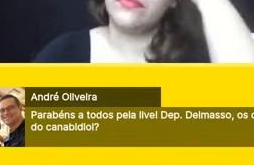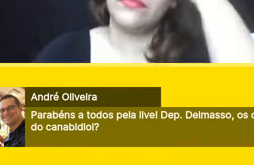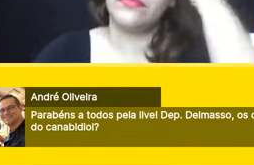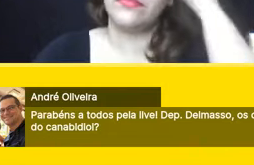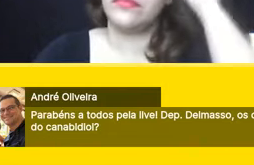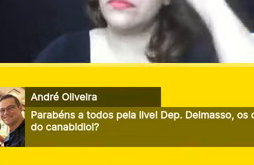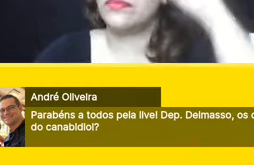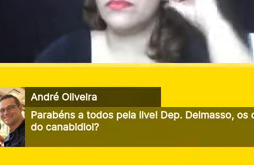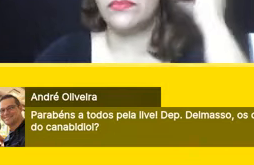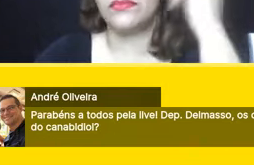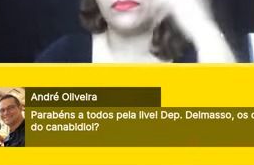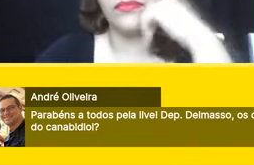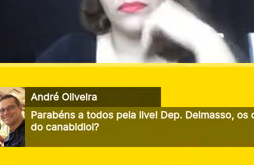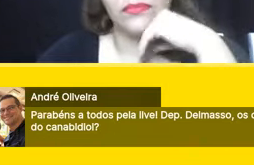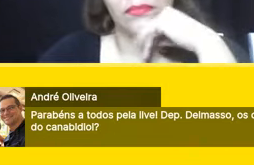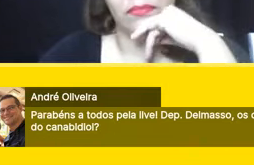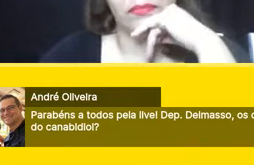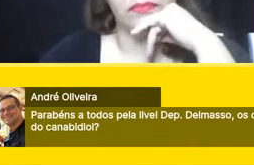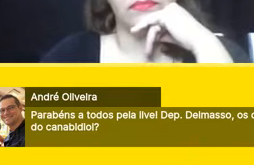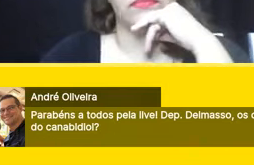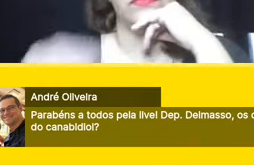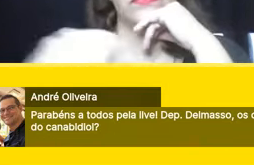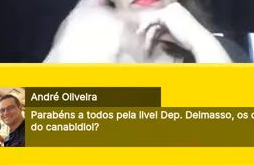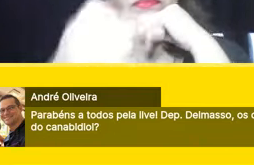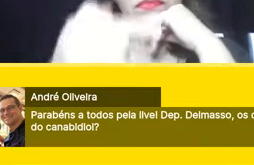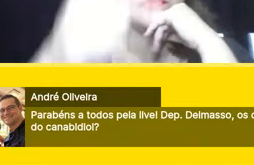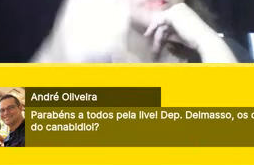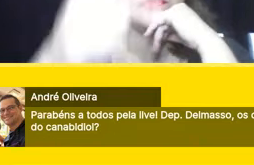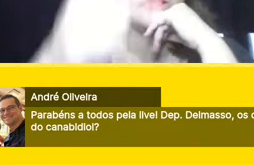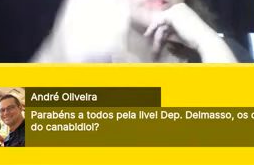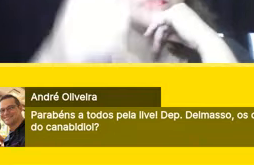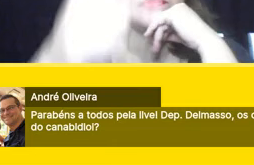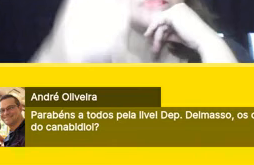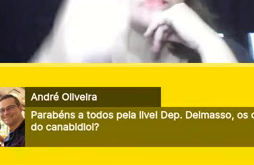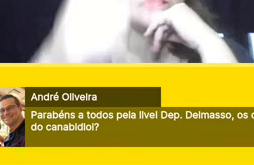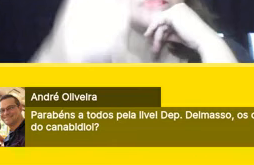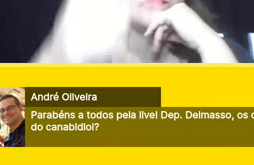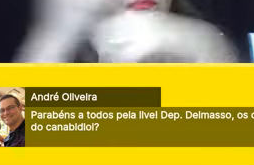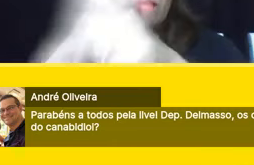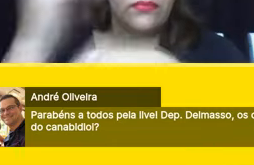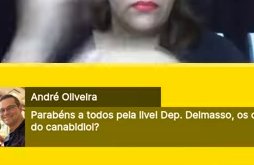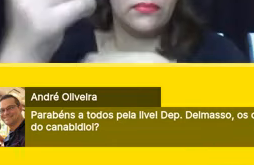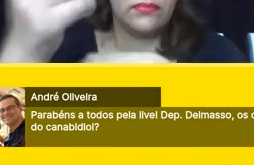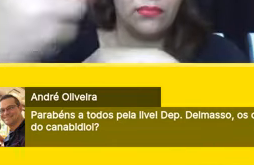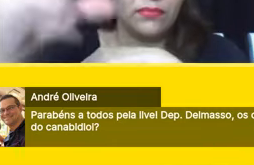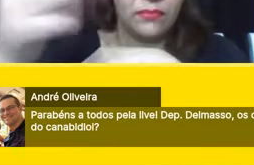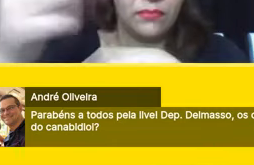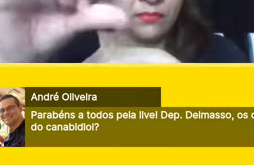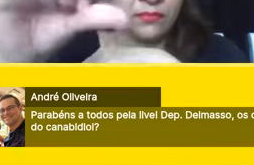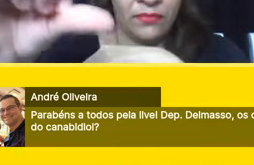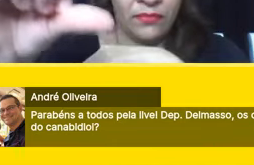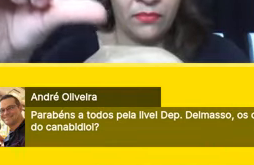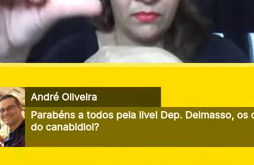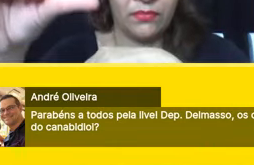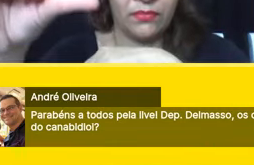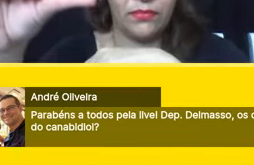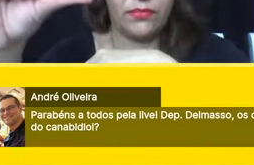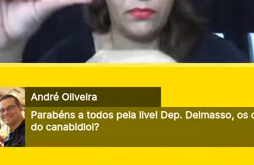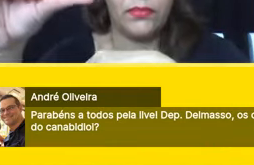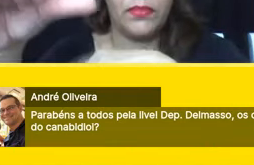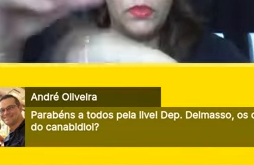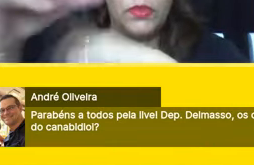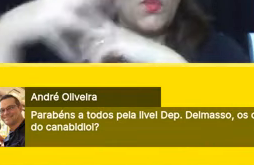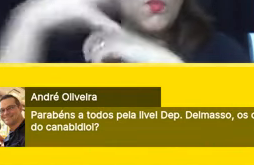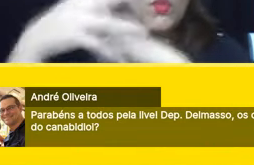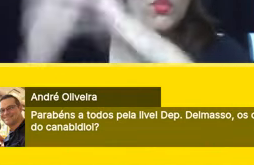número 778 de 2019, que institui a política de fornecimento